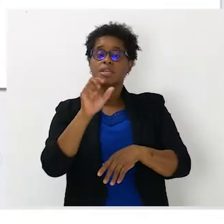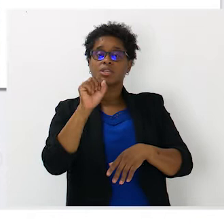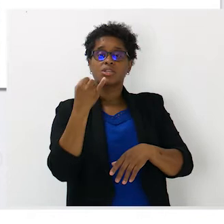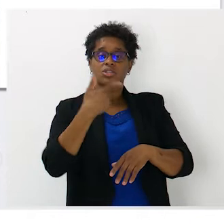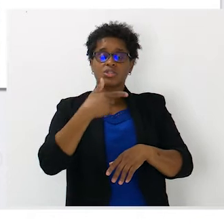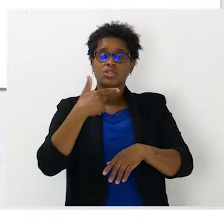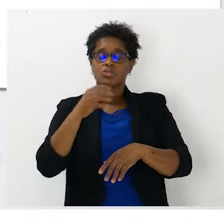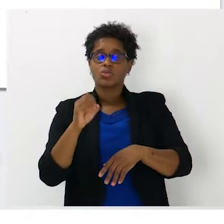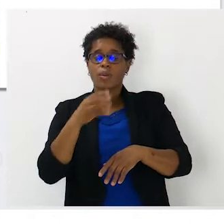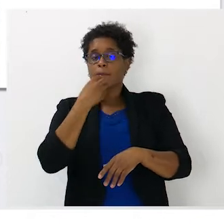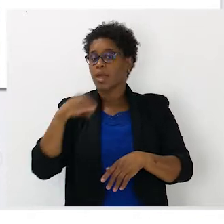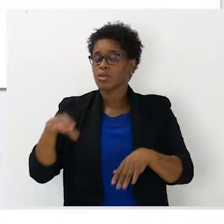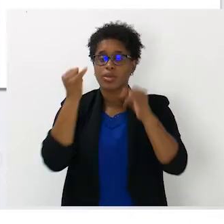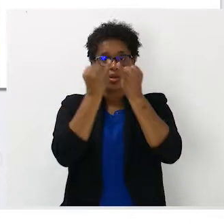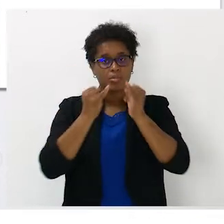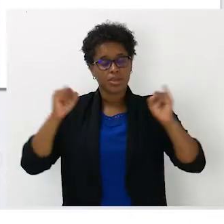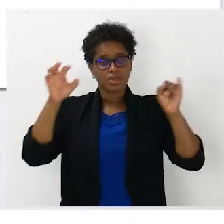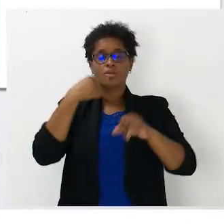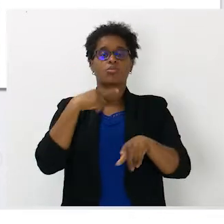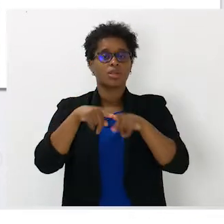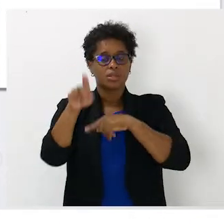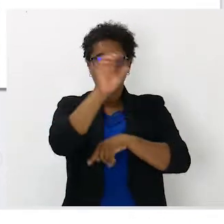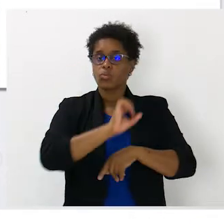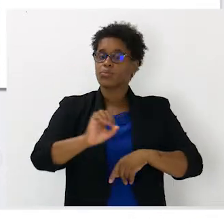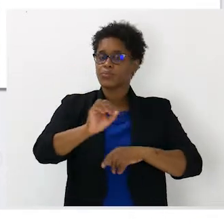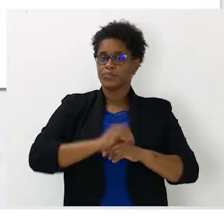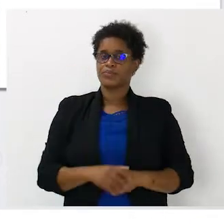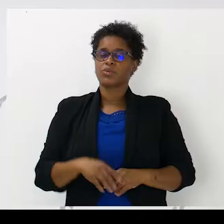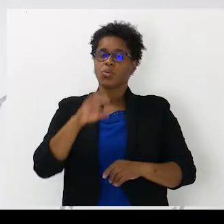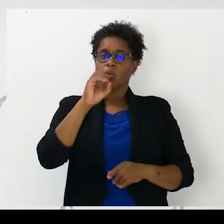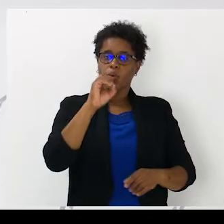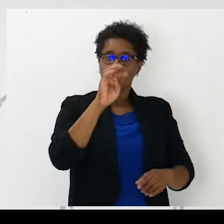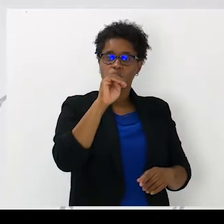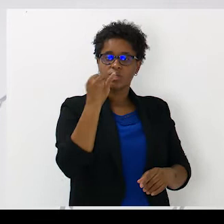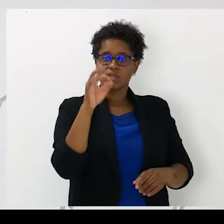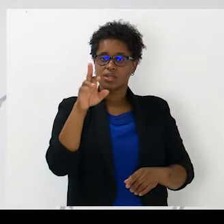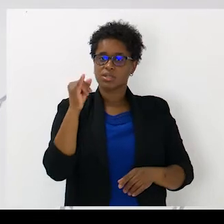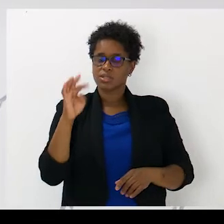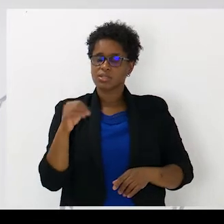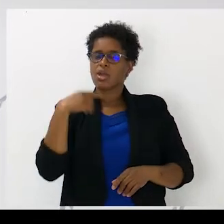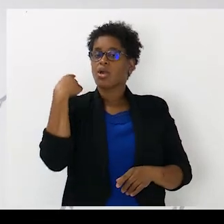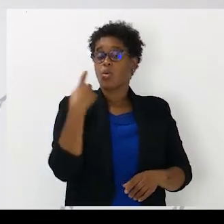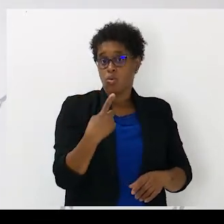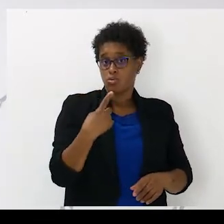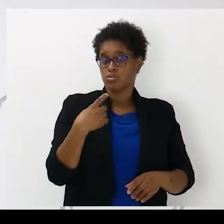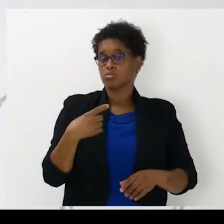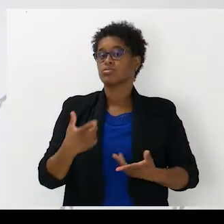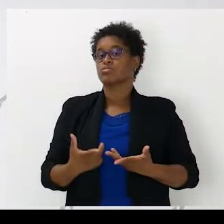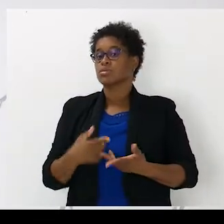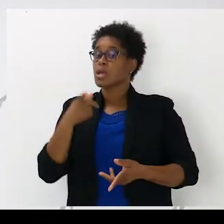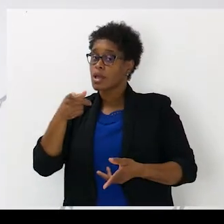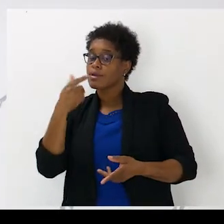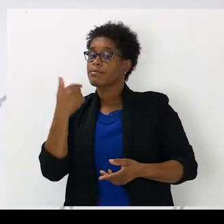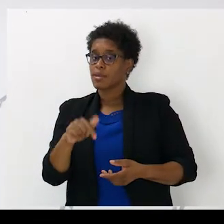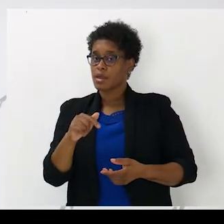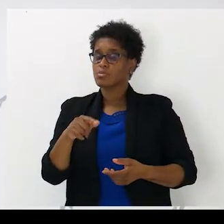a sua independência política. Portanto, Osíris é um daquele deus que